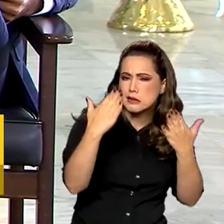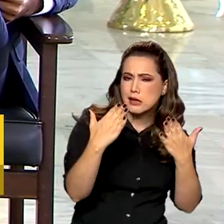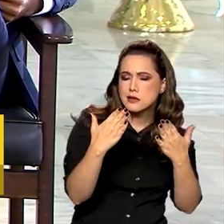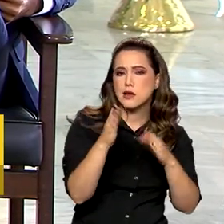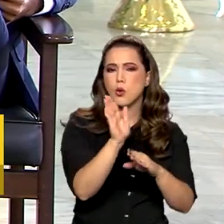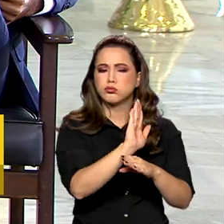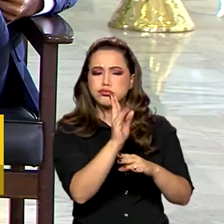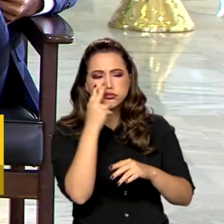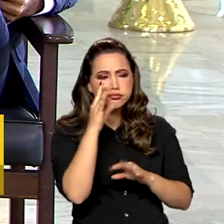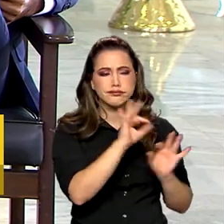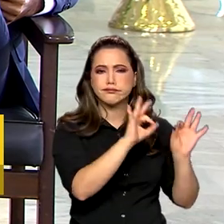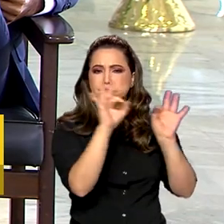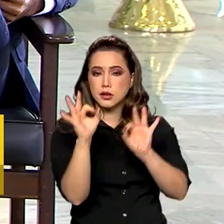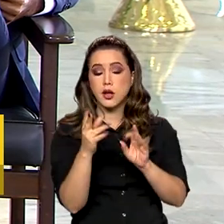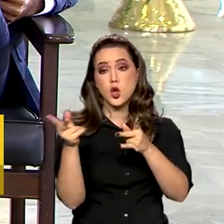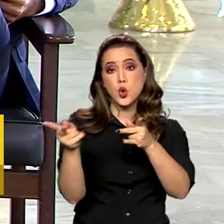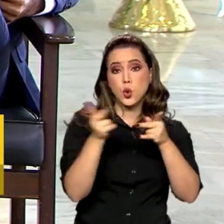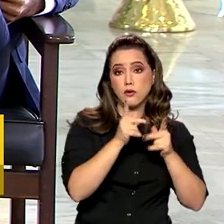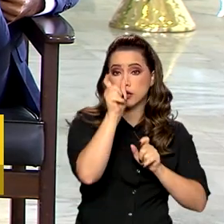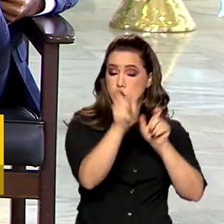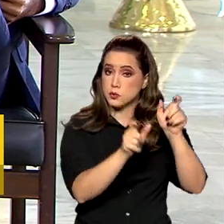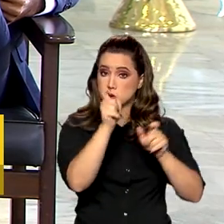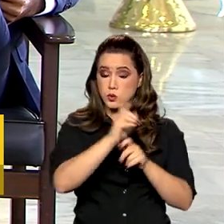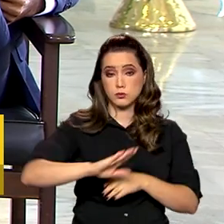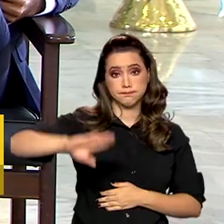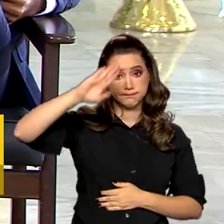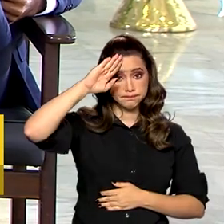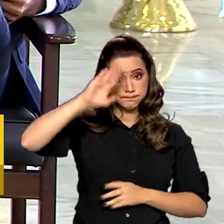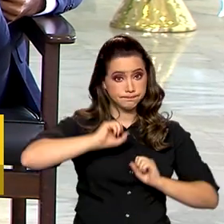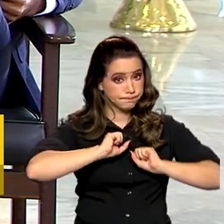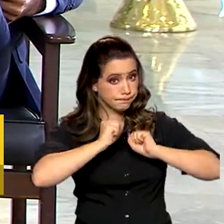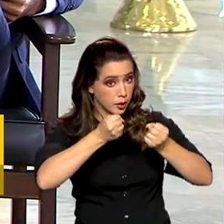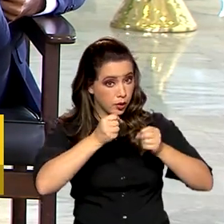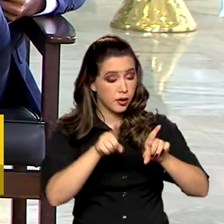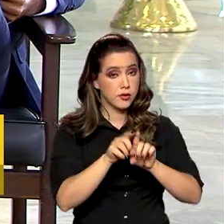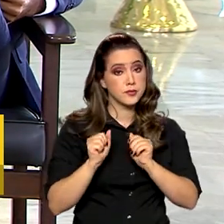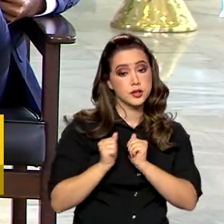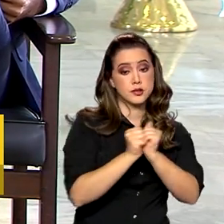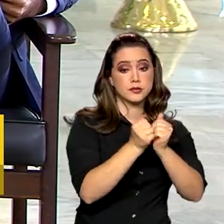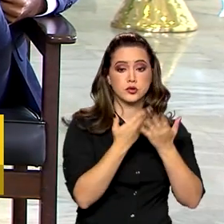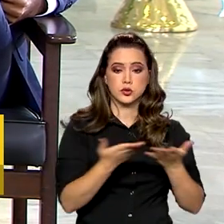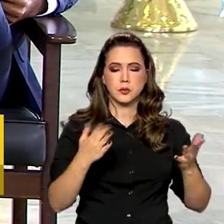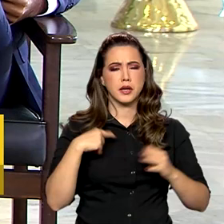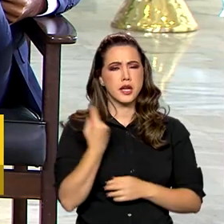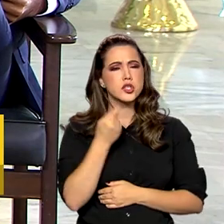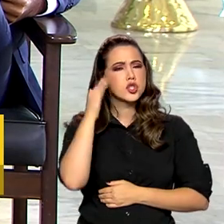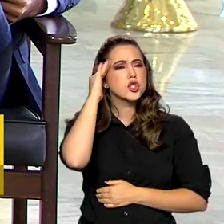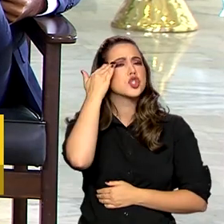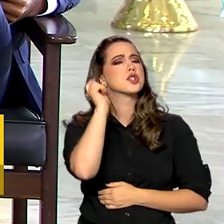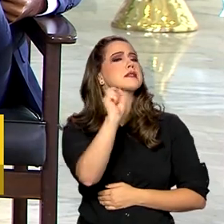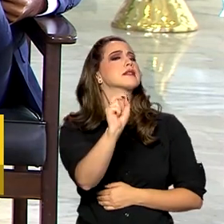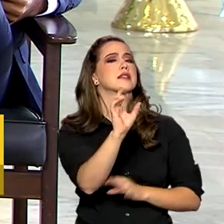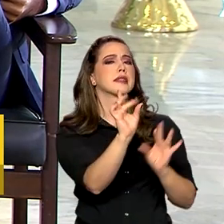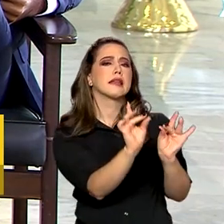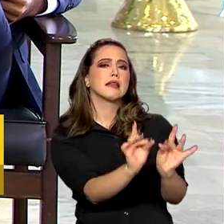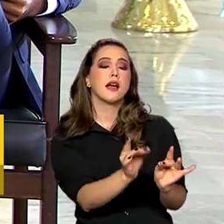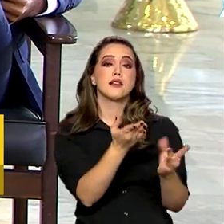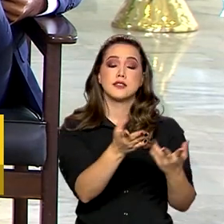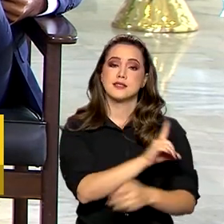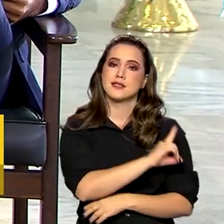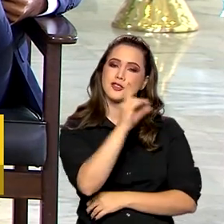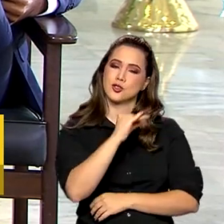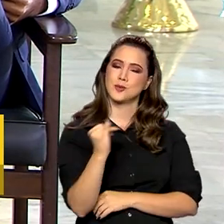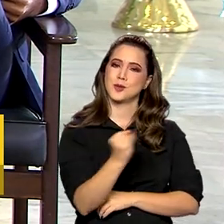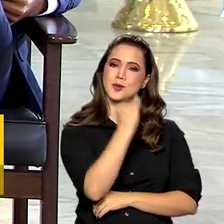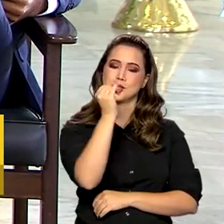e convidados das Forças Armadas, que daqui a pouco vão estar aqui com a gente para que possamos entender cada detalhe desse dia em